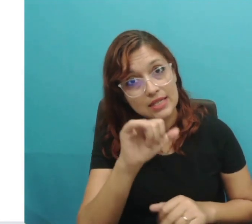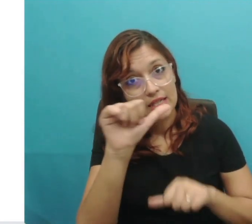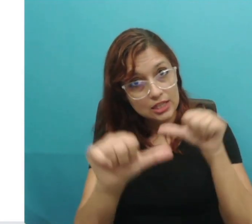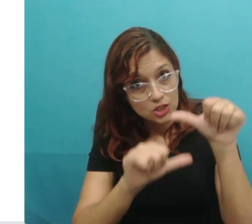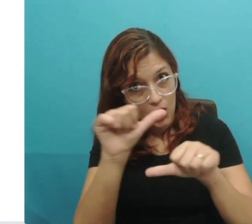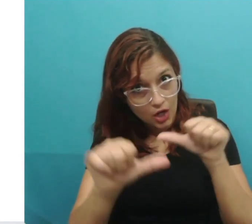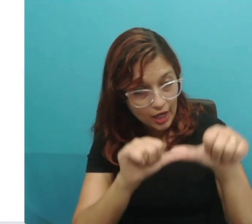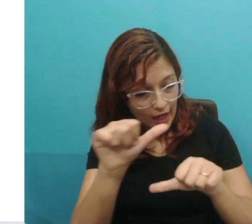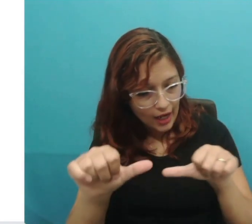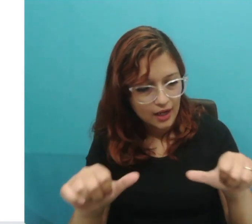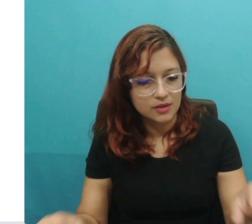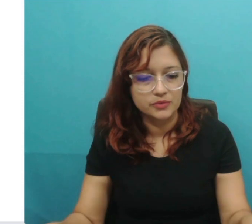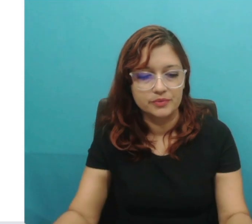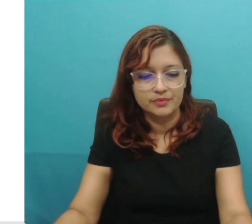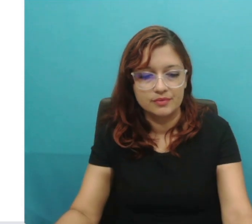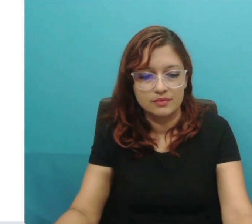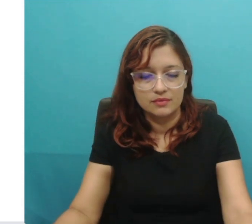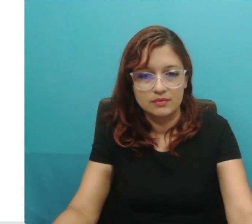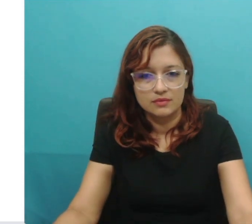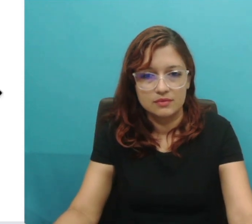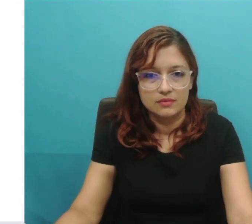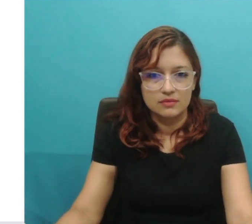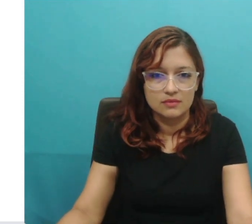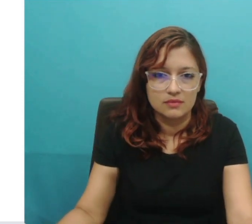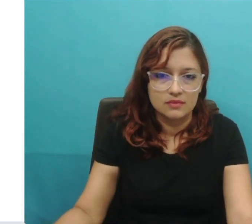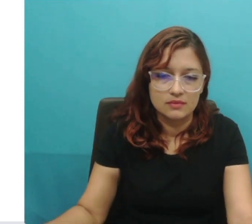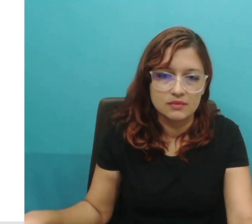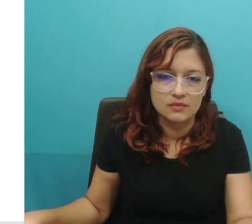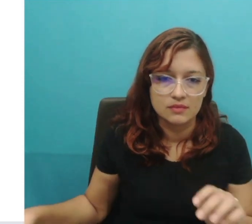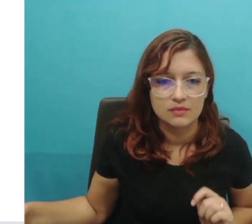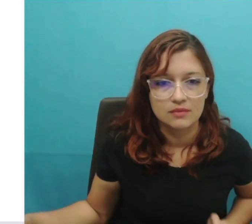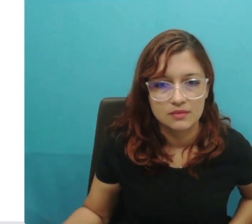Entendeu? Se trocar